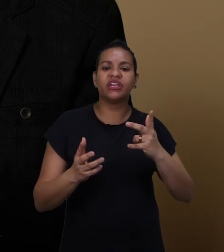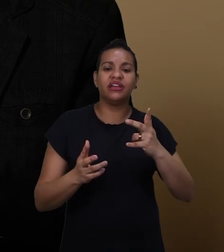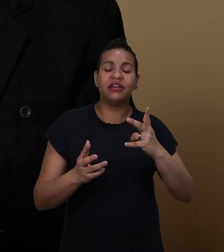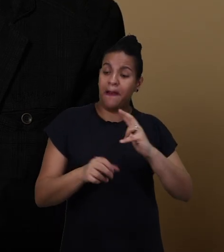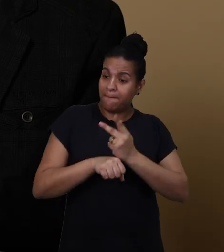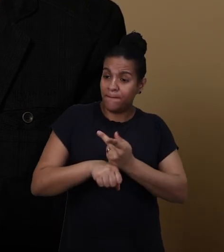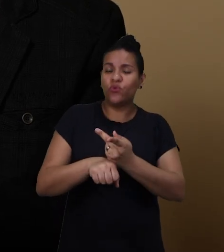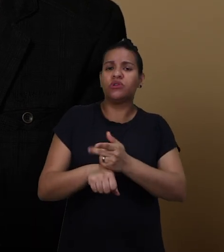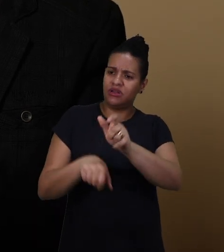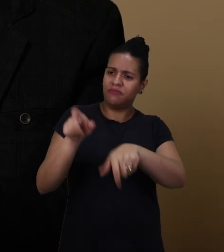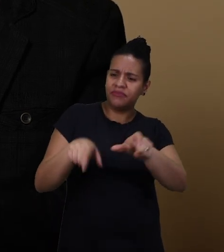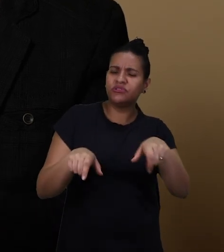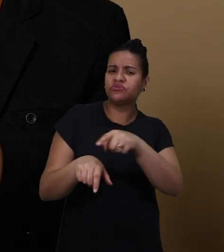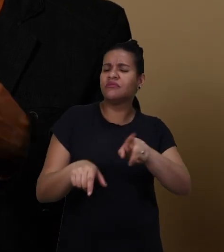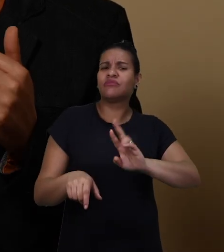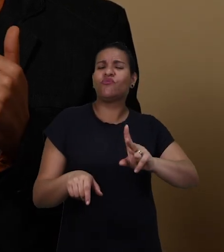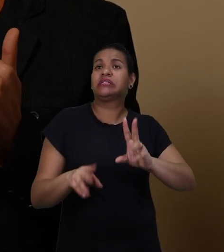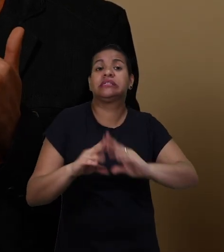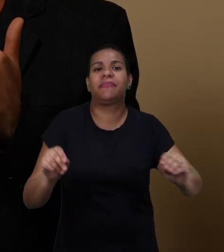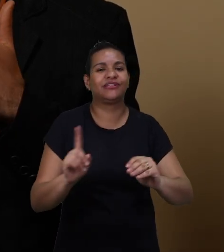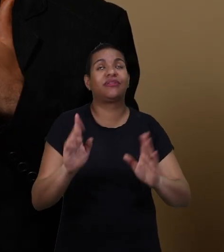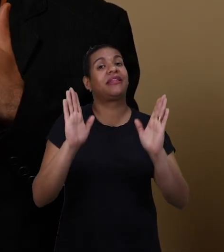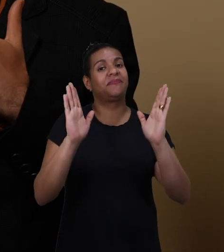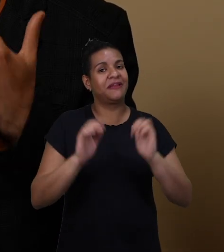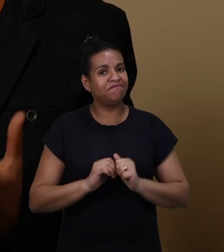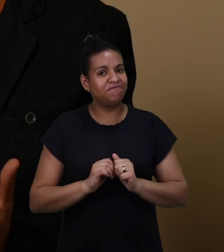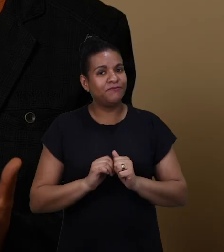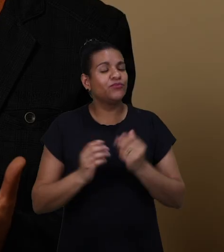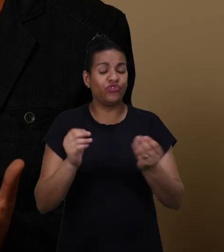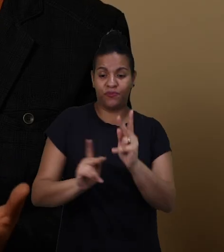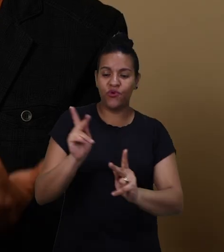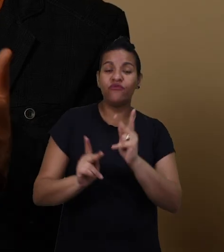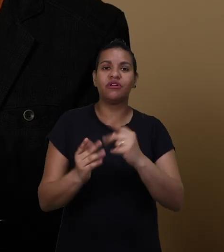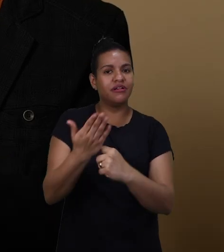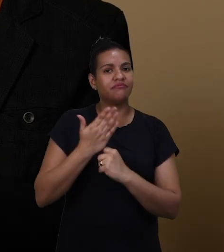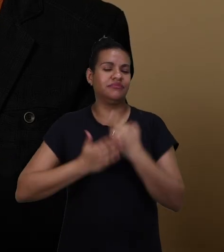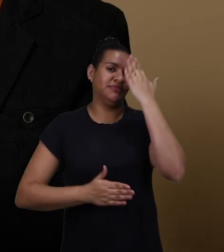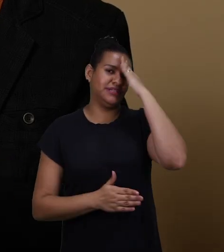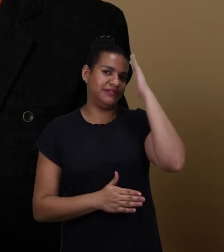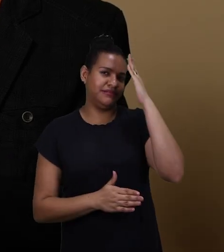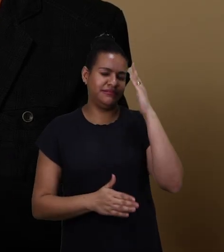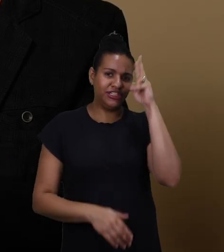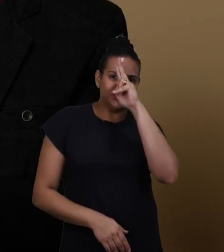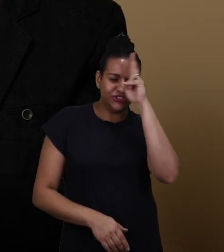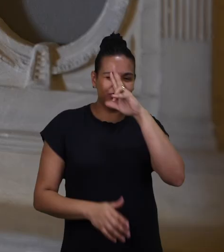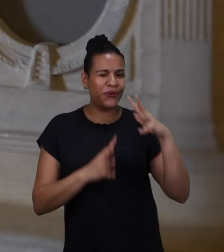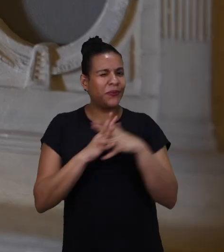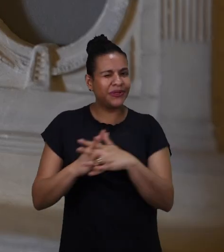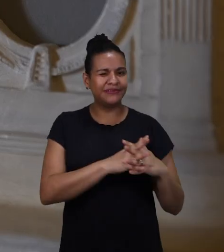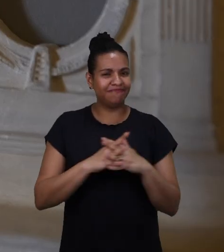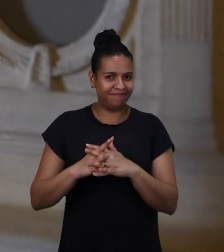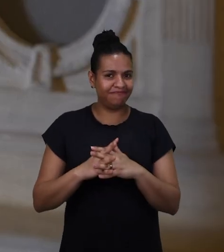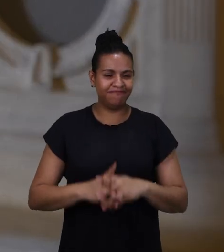sujeitos que não desapareceram, ainda bem, e que ajudam a gente a entender as complexidades da nossa história. Vê-se